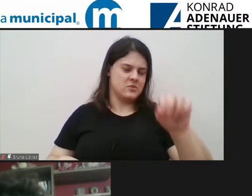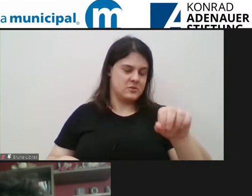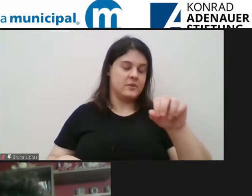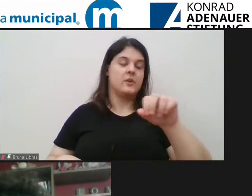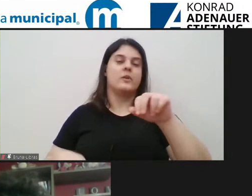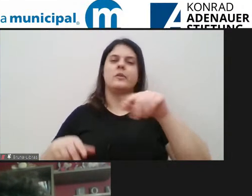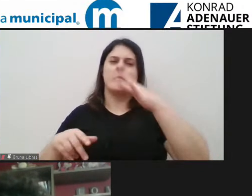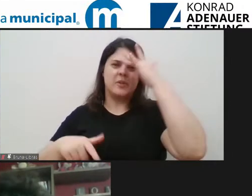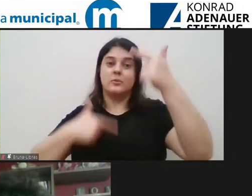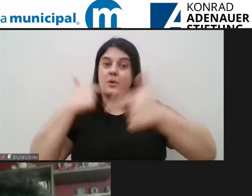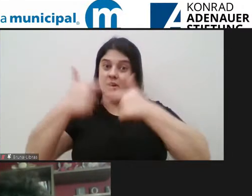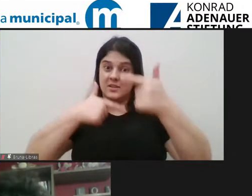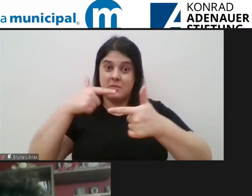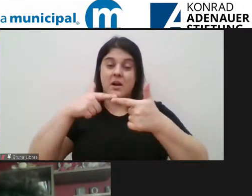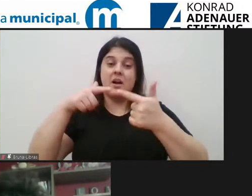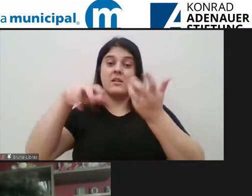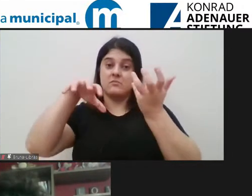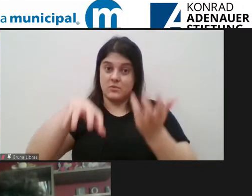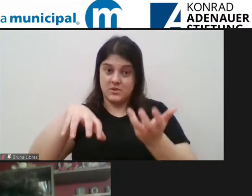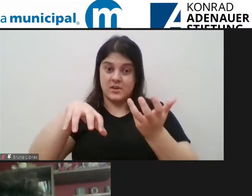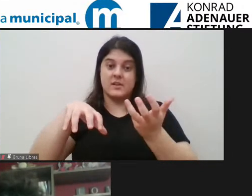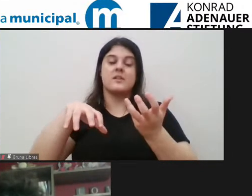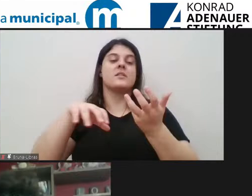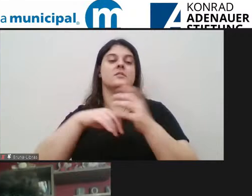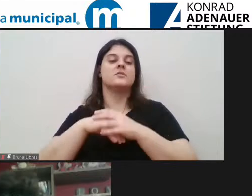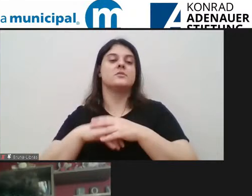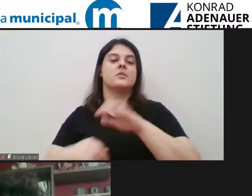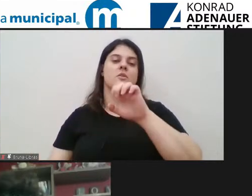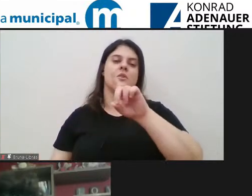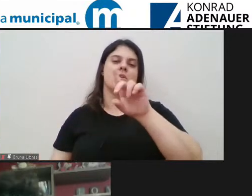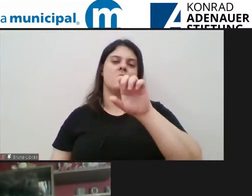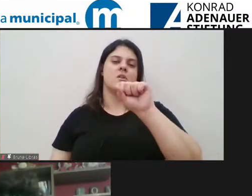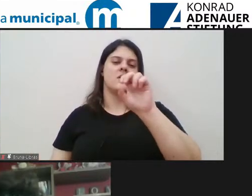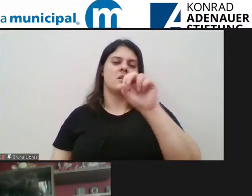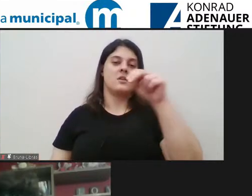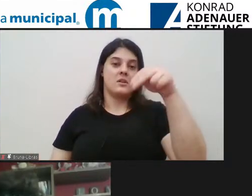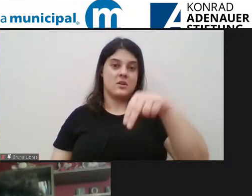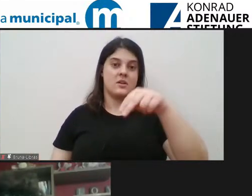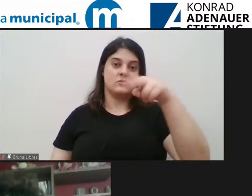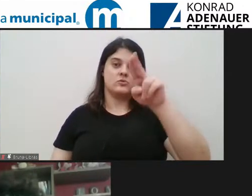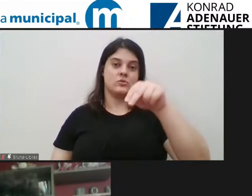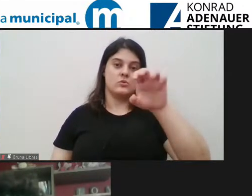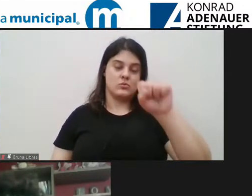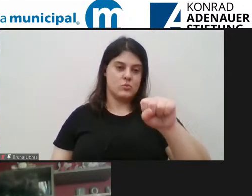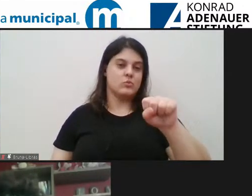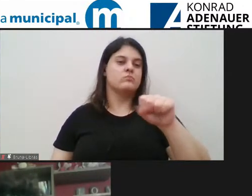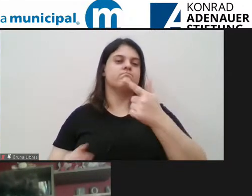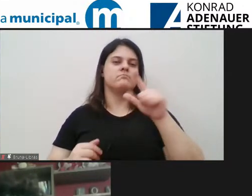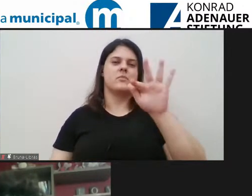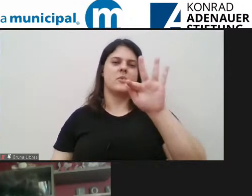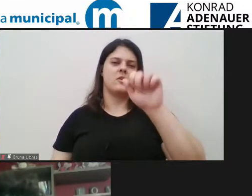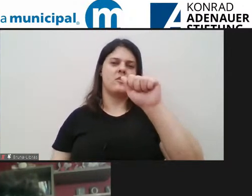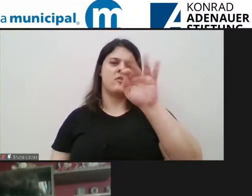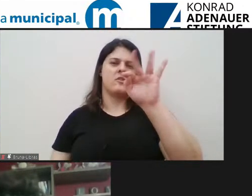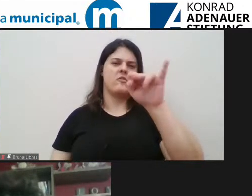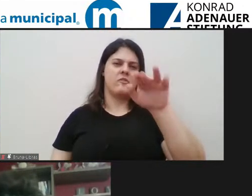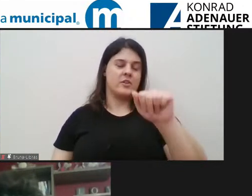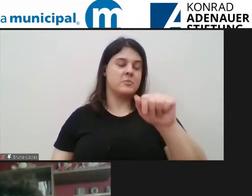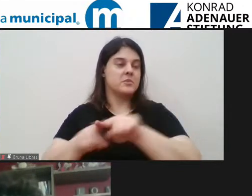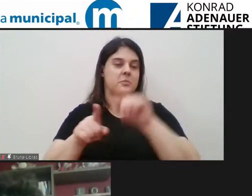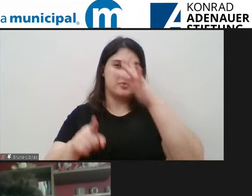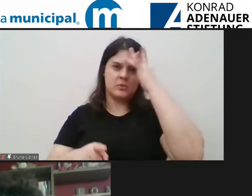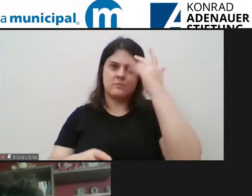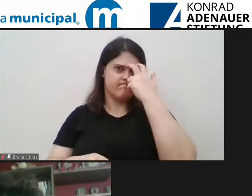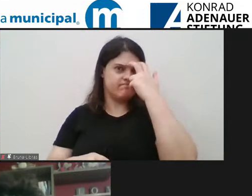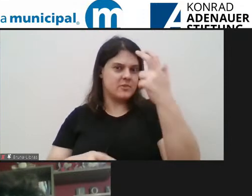que trabalham no Congresso Edson Nunes uma sumidade na área aí administração Fátima Anastasia mas os mais inteligentes no